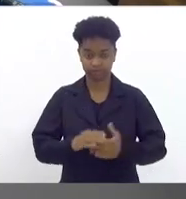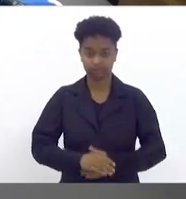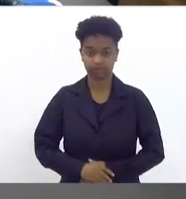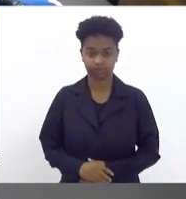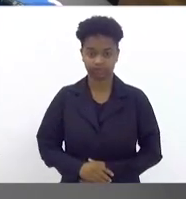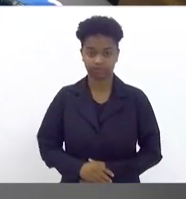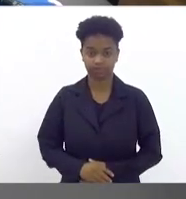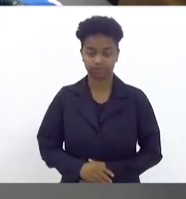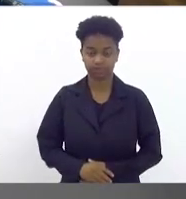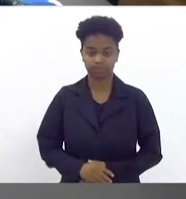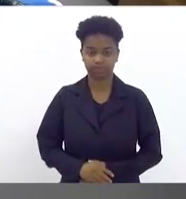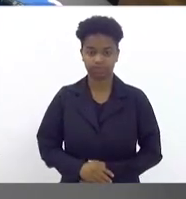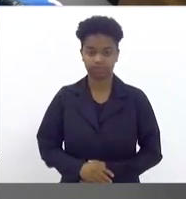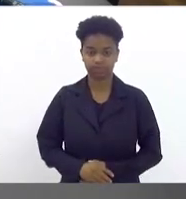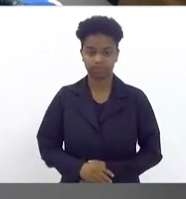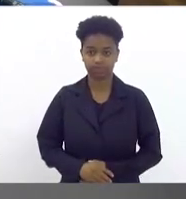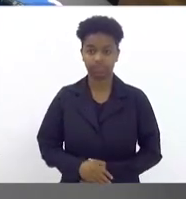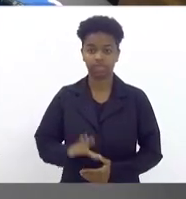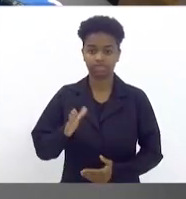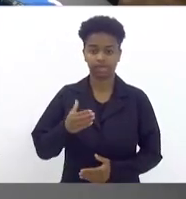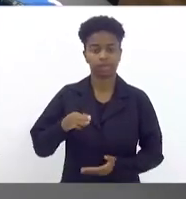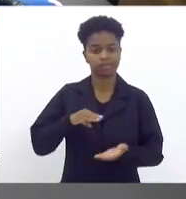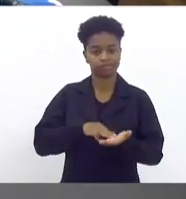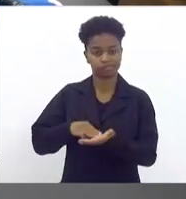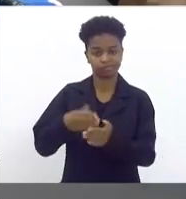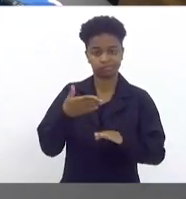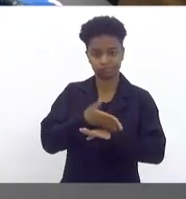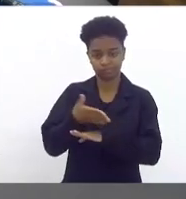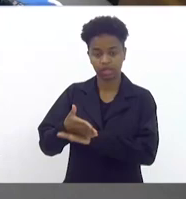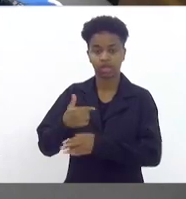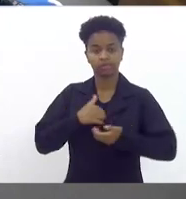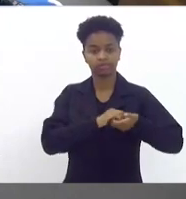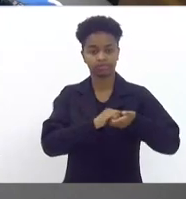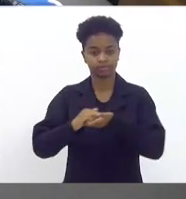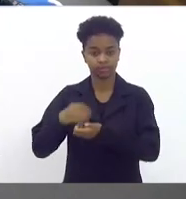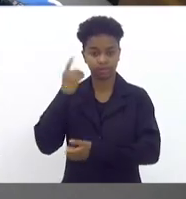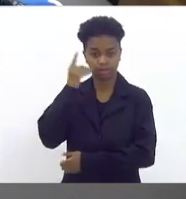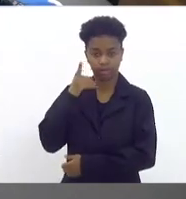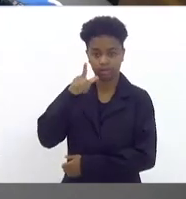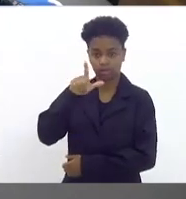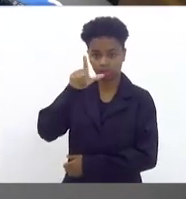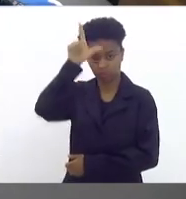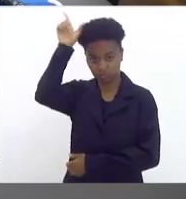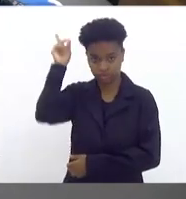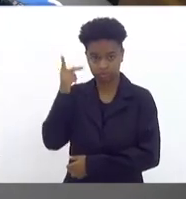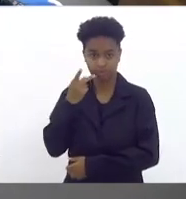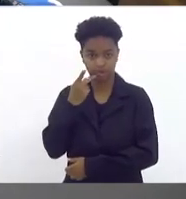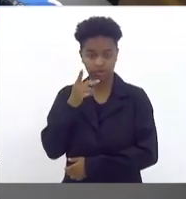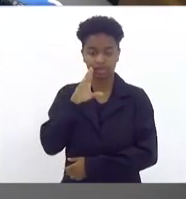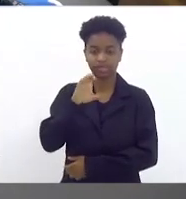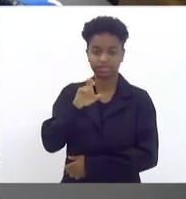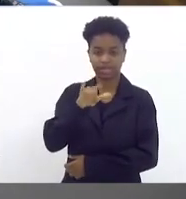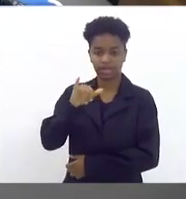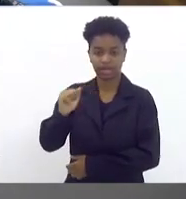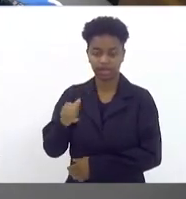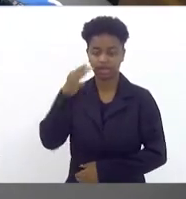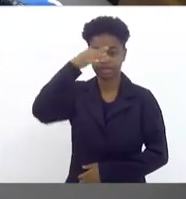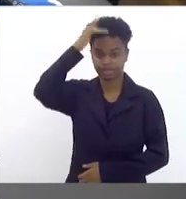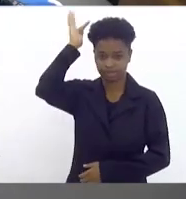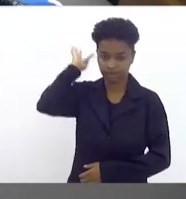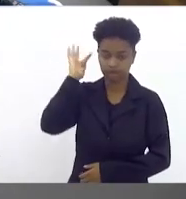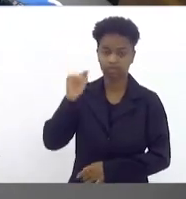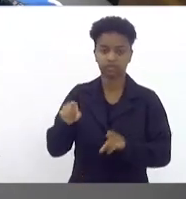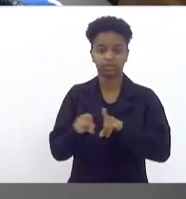Bom dia a todos, já há número legal. Cumprimentar o deputado Luiz Paulo, deputada Célia Jordão, deputado Fred Pacheco,